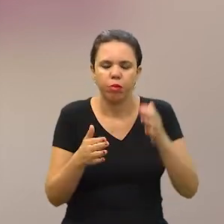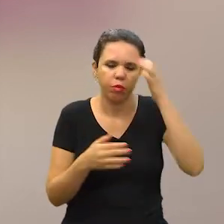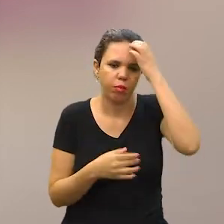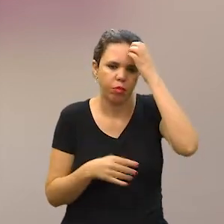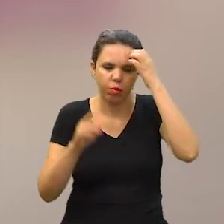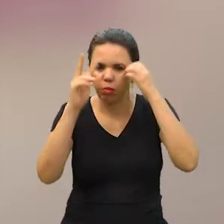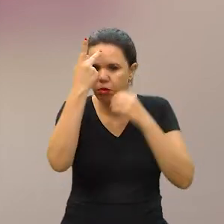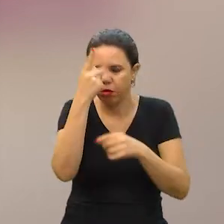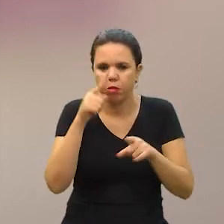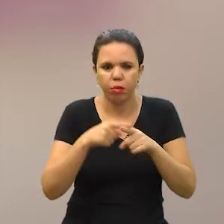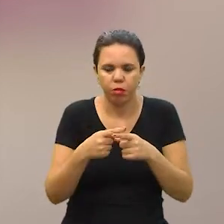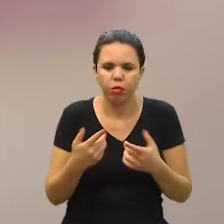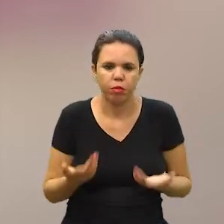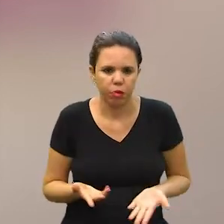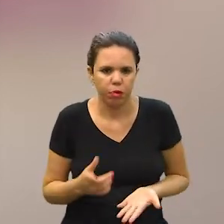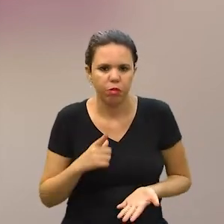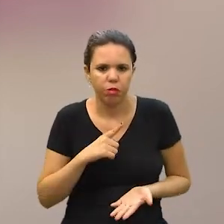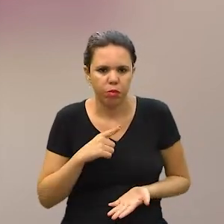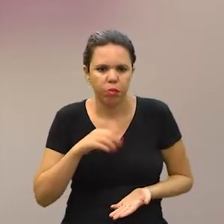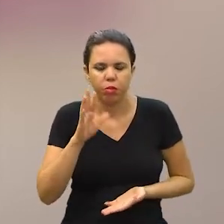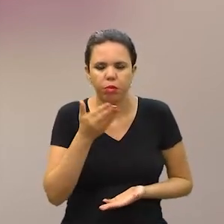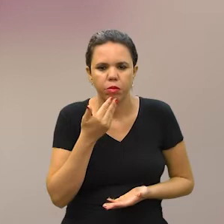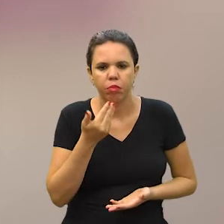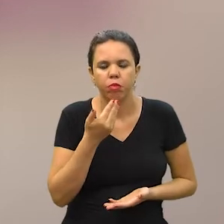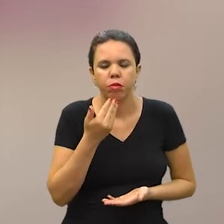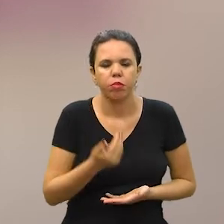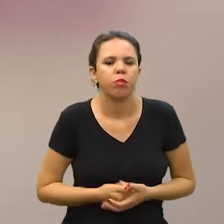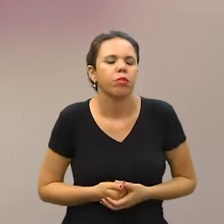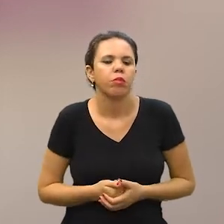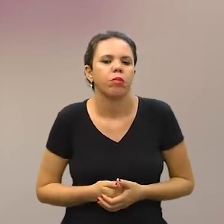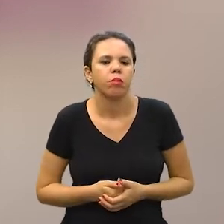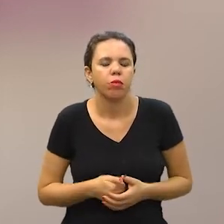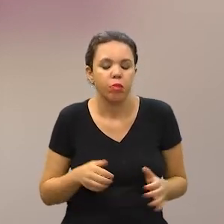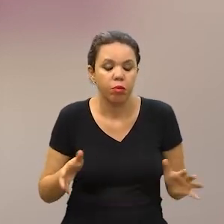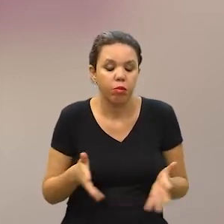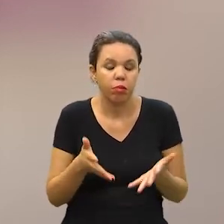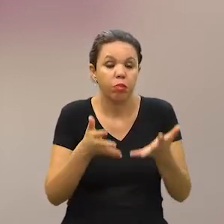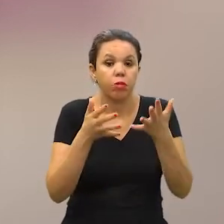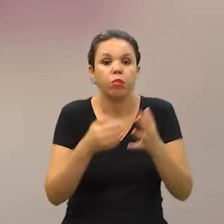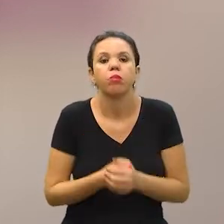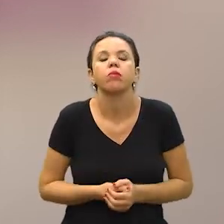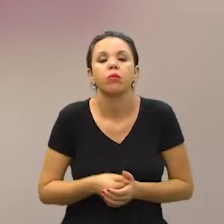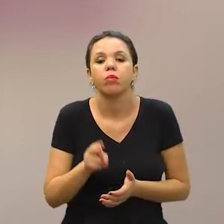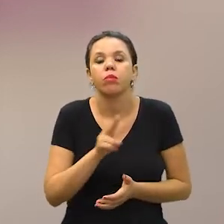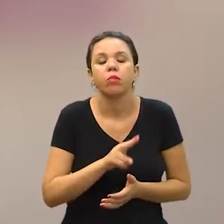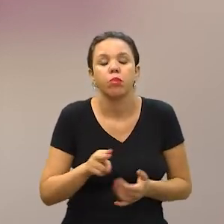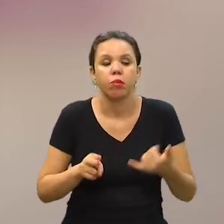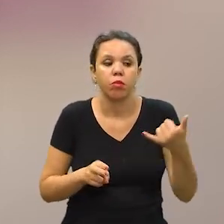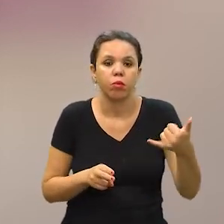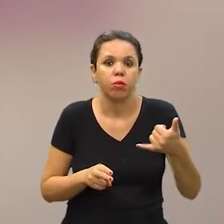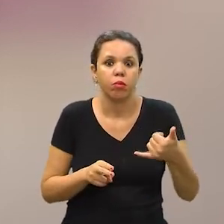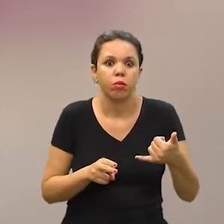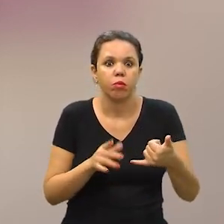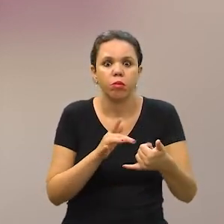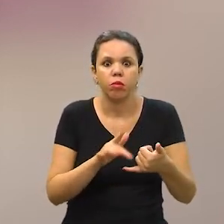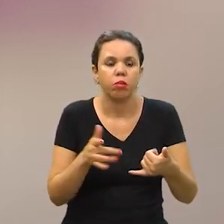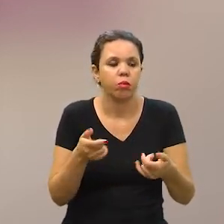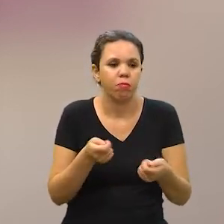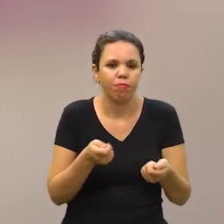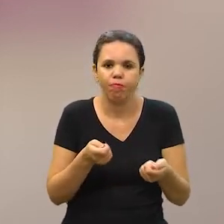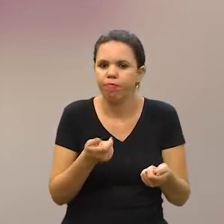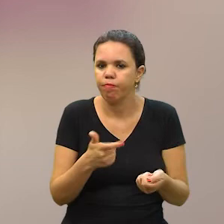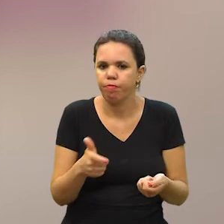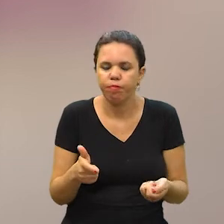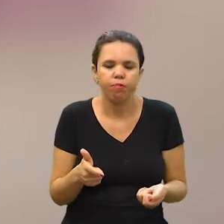e como o TDAH tem essa questão de ser mais fácil na hiperestimulação, então o uso de telas muitas vezes não tem o